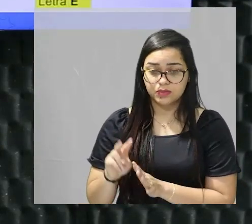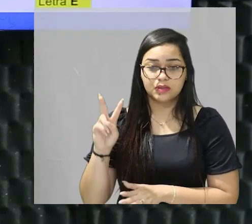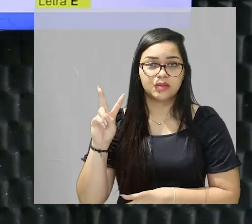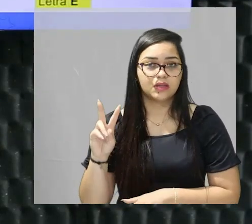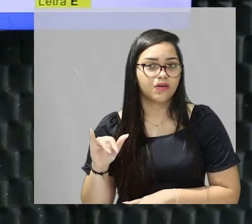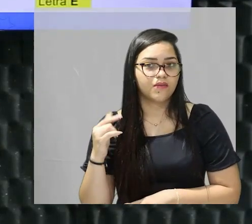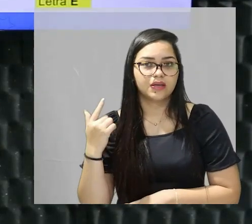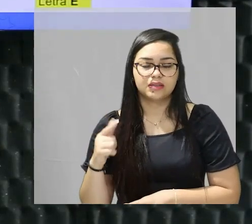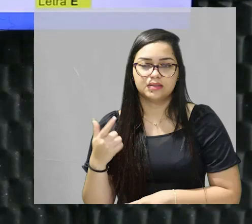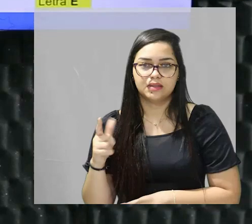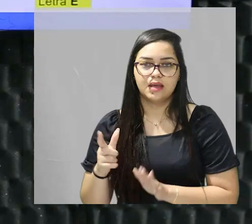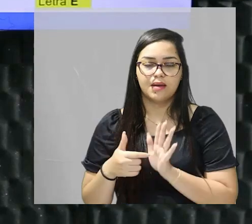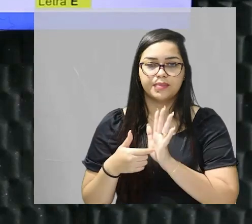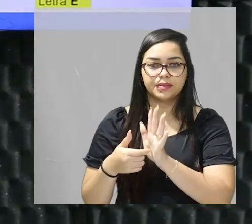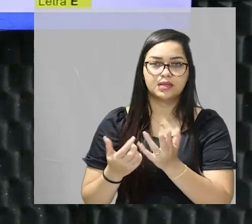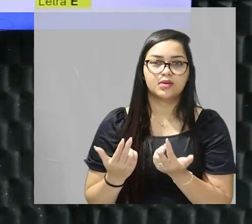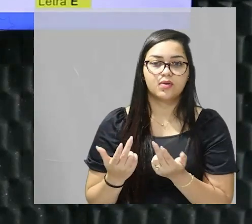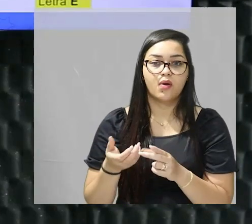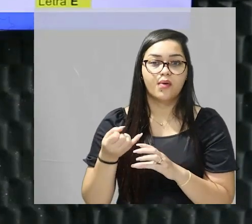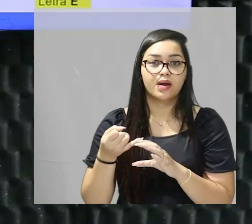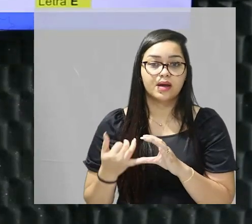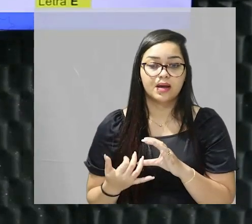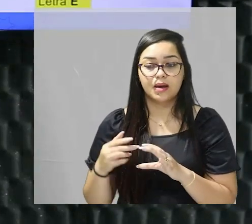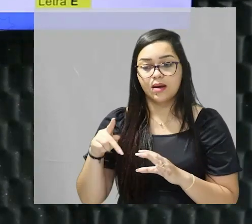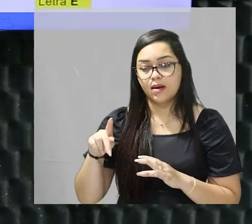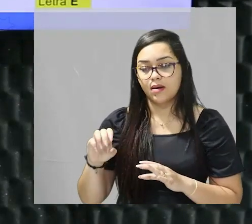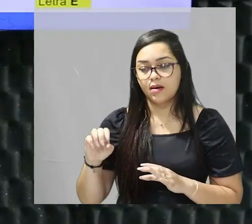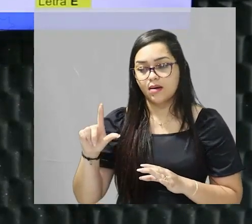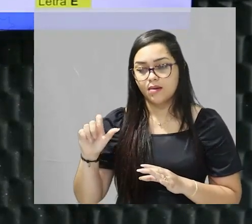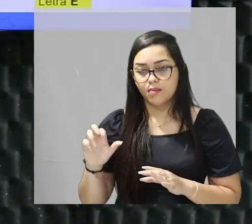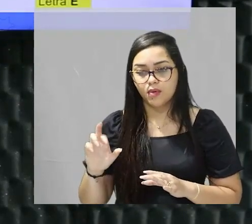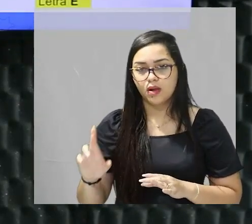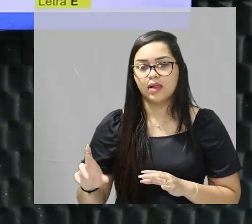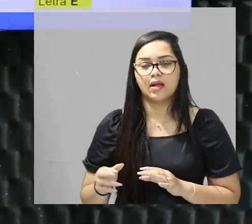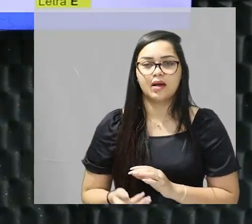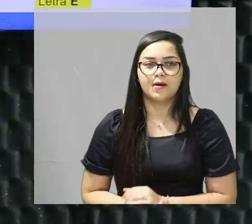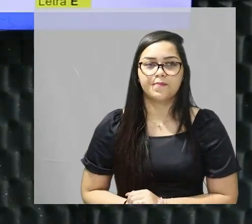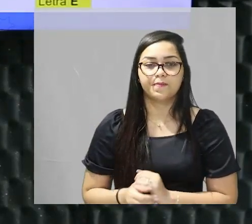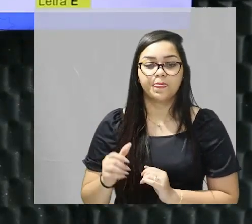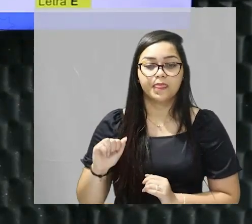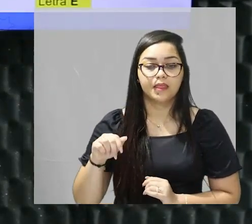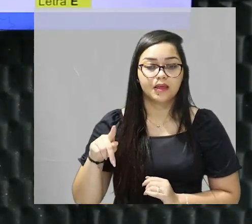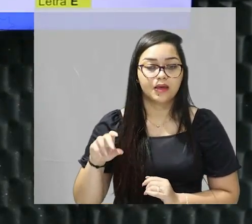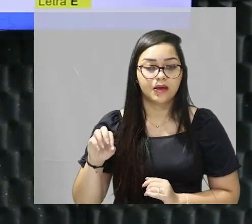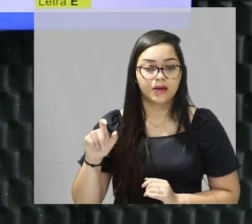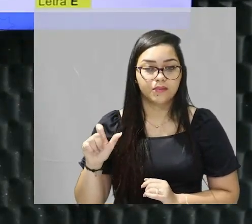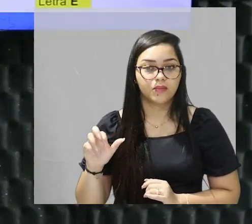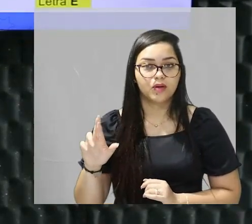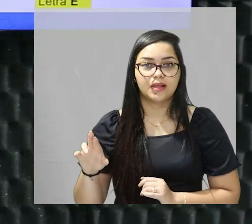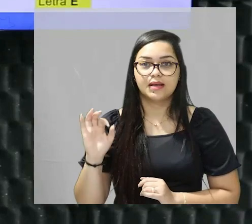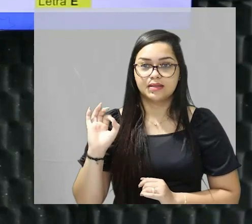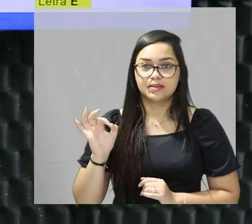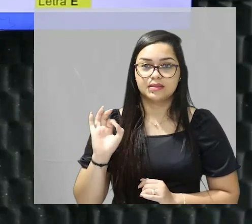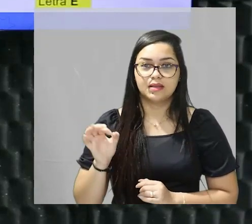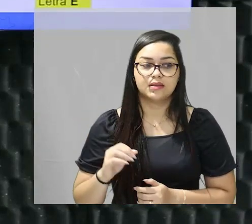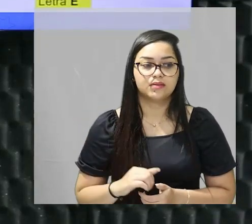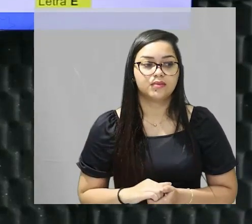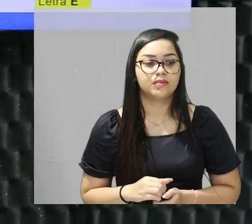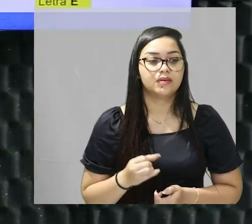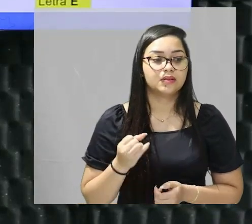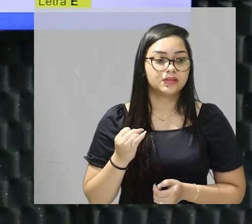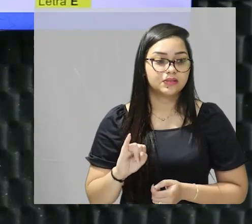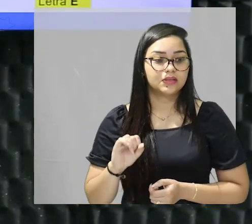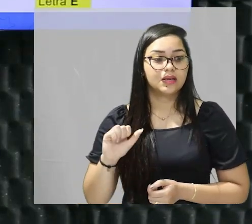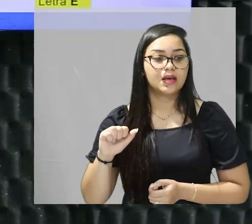ter, eles não apresentam um caráter polar. Eles são apolares. Show de bola? Se são